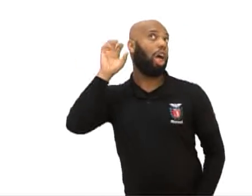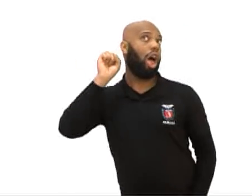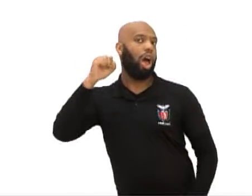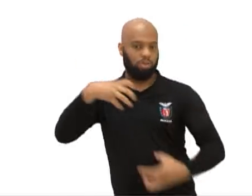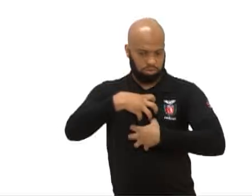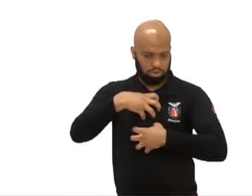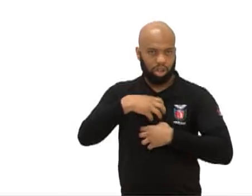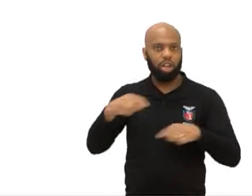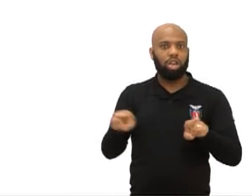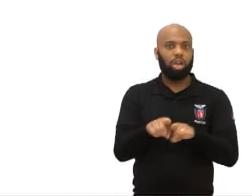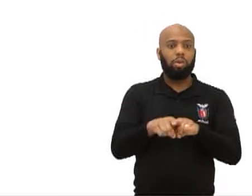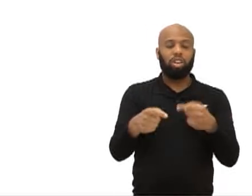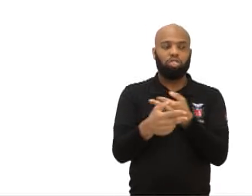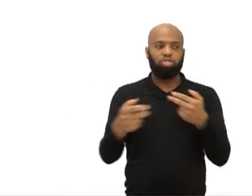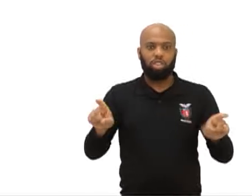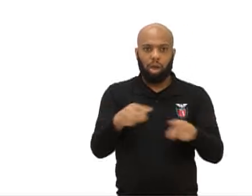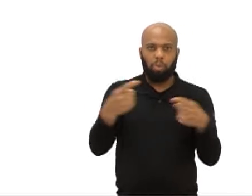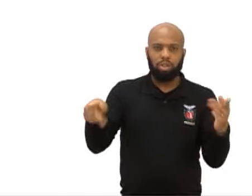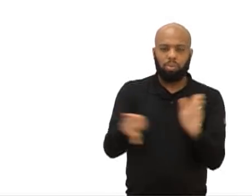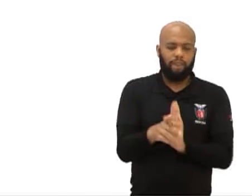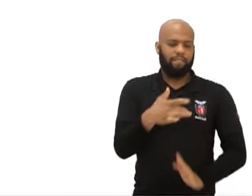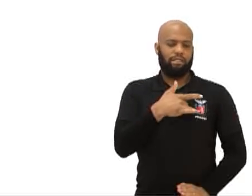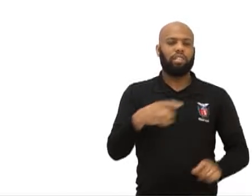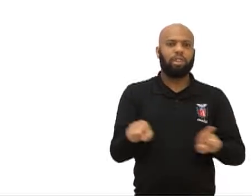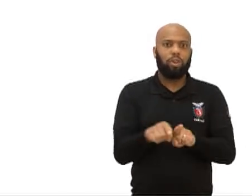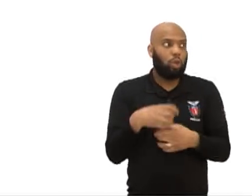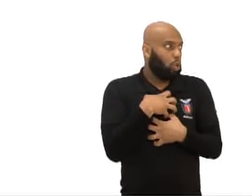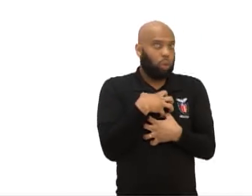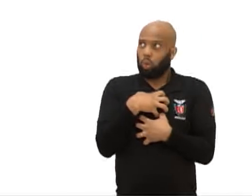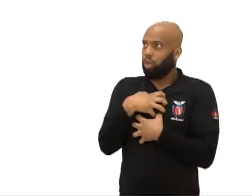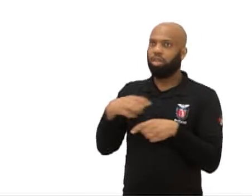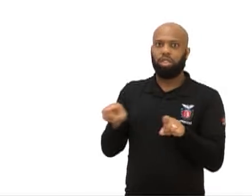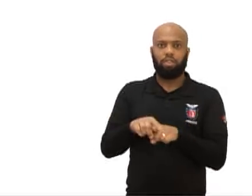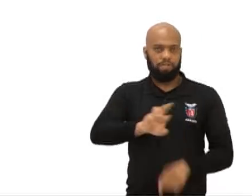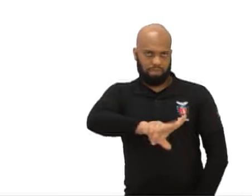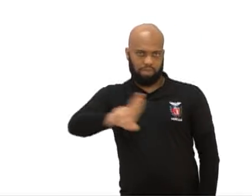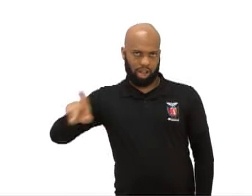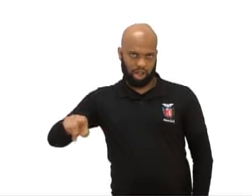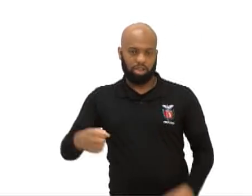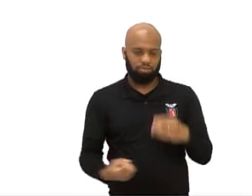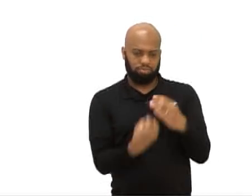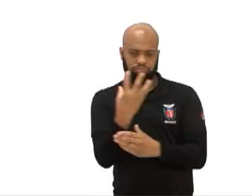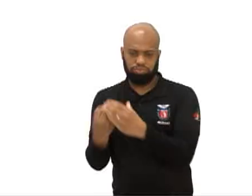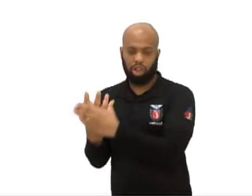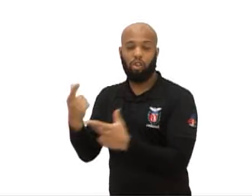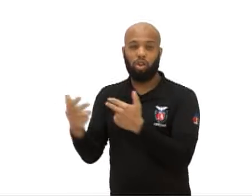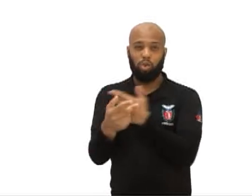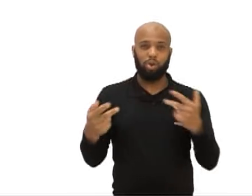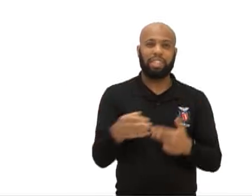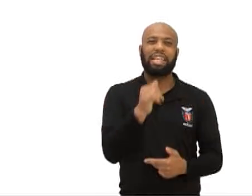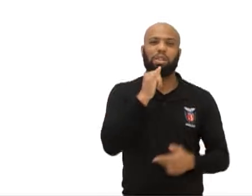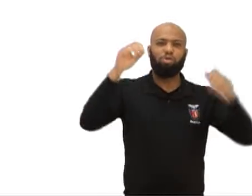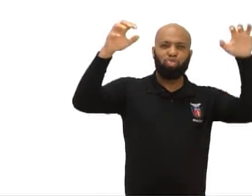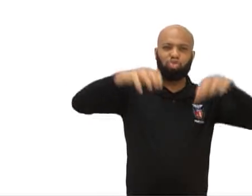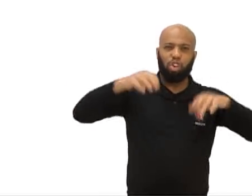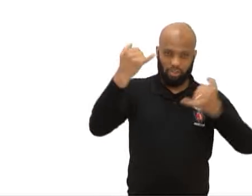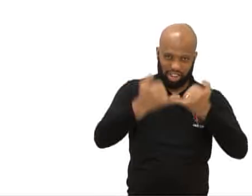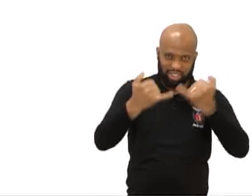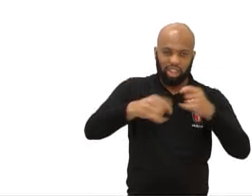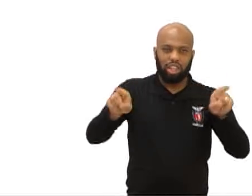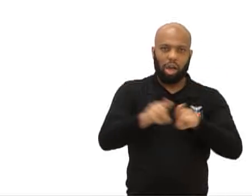trilhas de suspense, tensão, paixão, entre outras. Criavam também efeitos sonoros, como chuva e